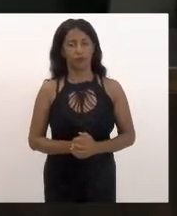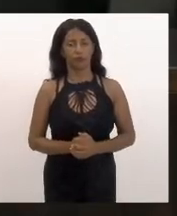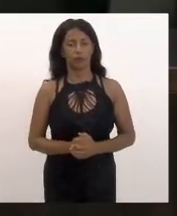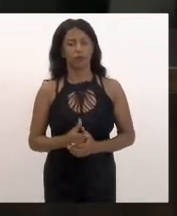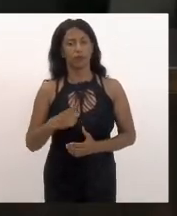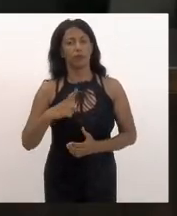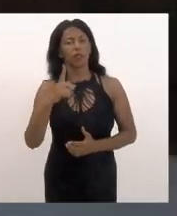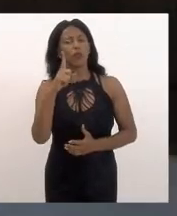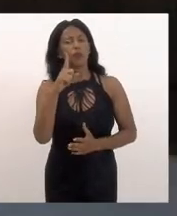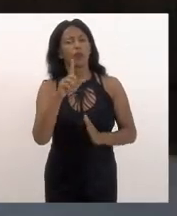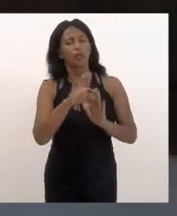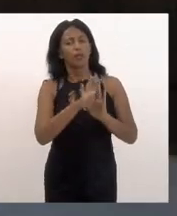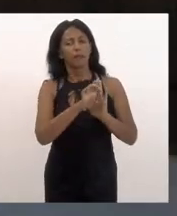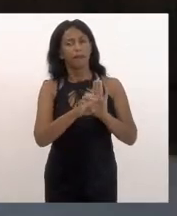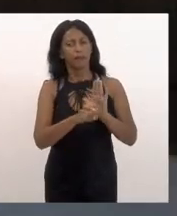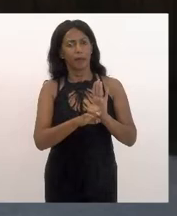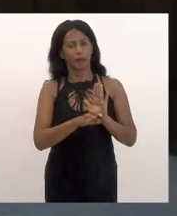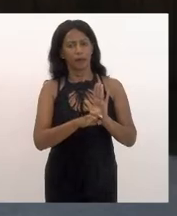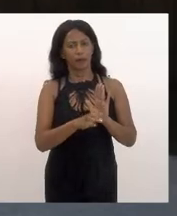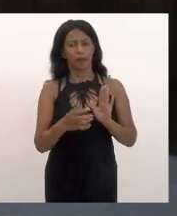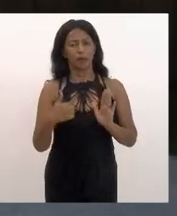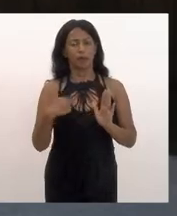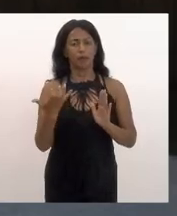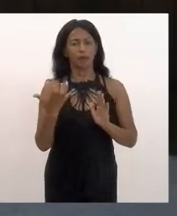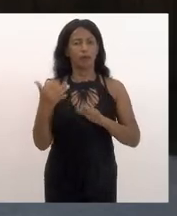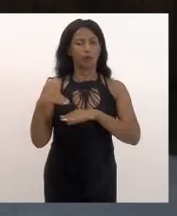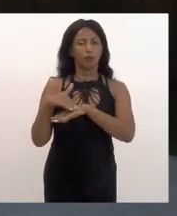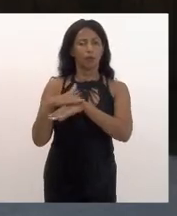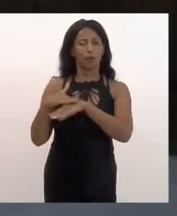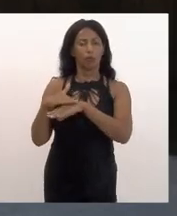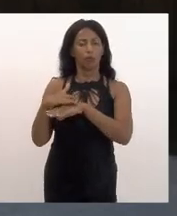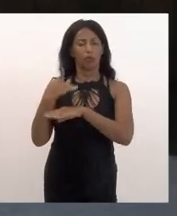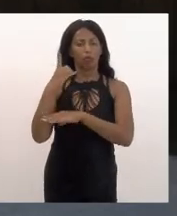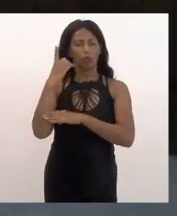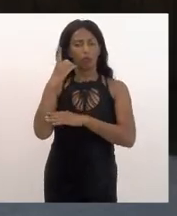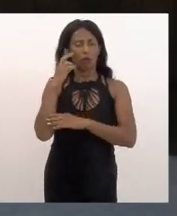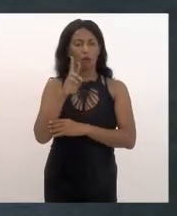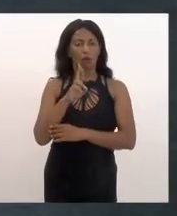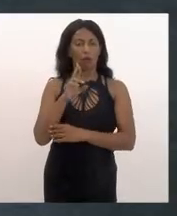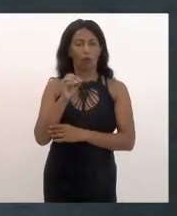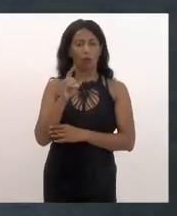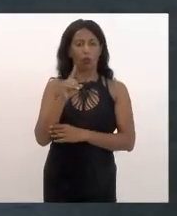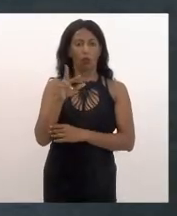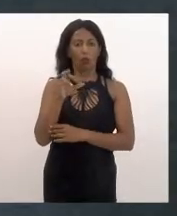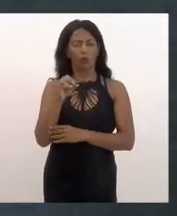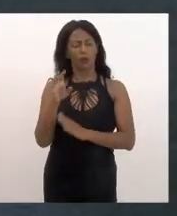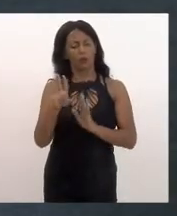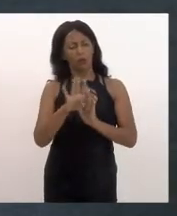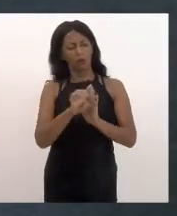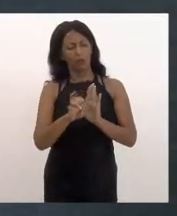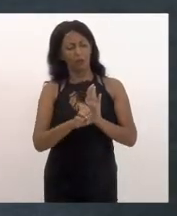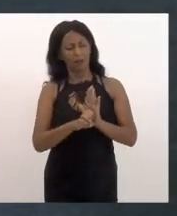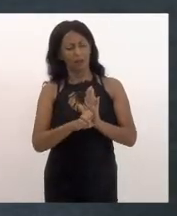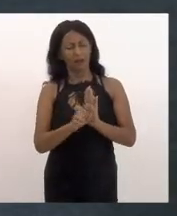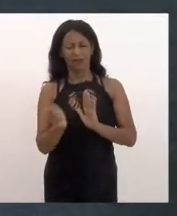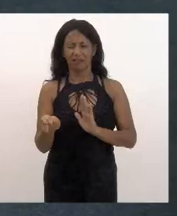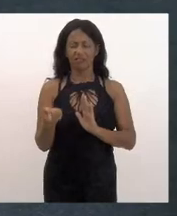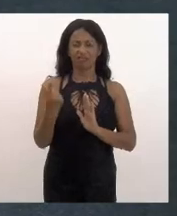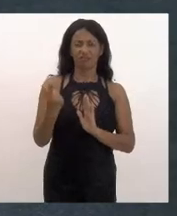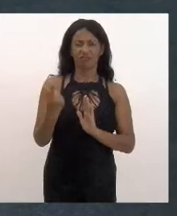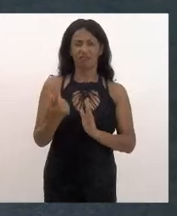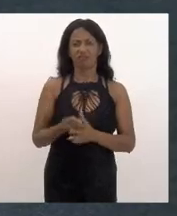tem uma emenda. Eu queria conversar com o deputado Rodrigo, né, que é uma emenda até